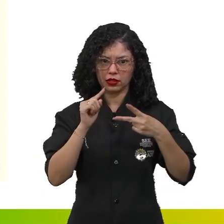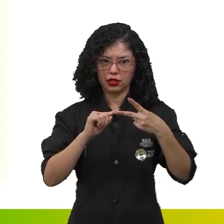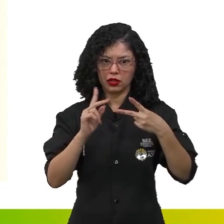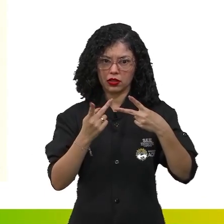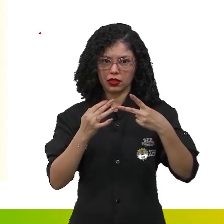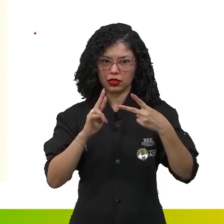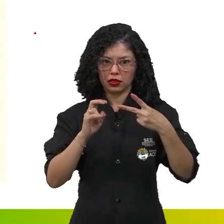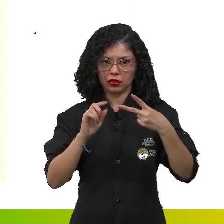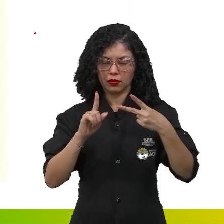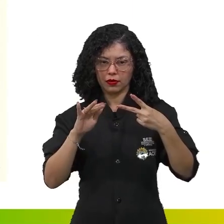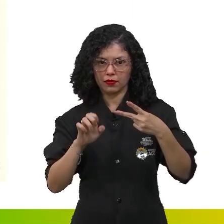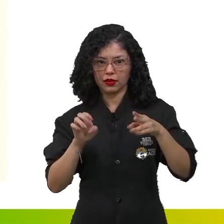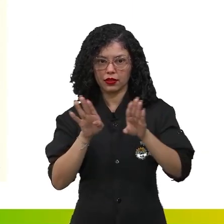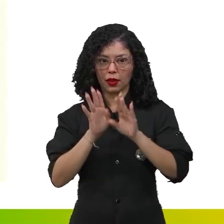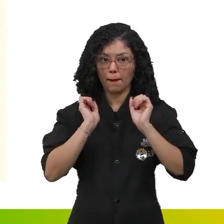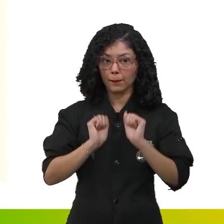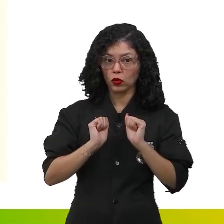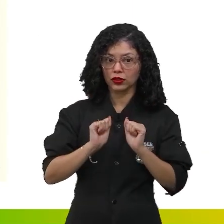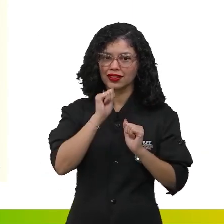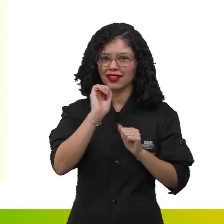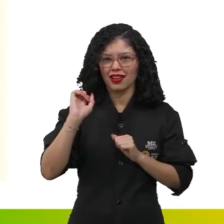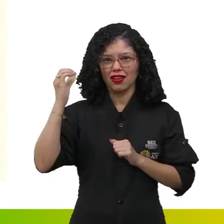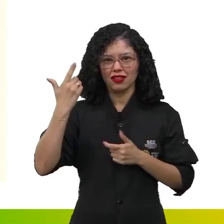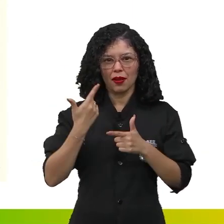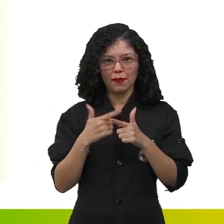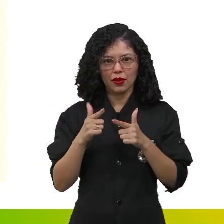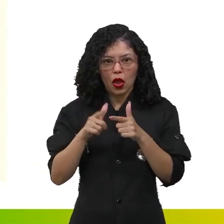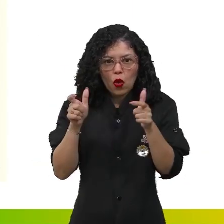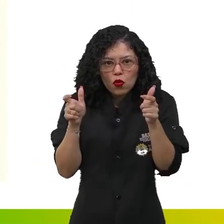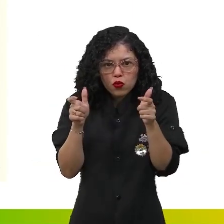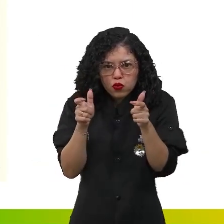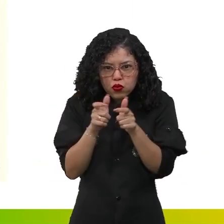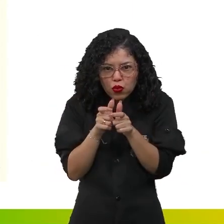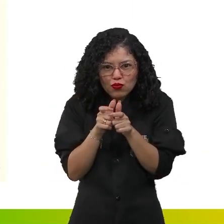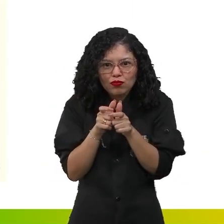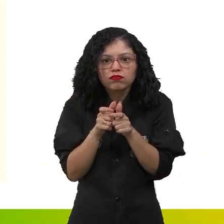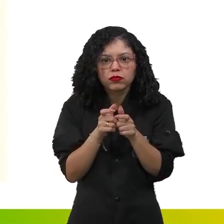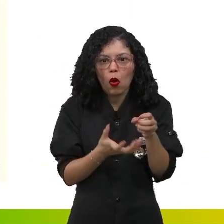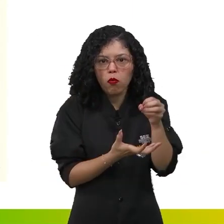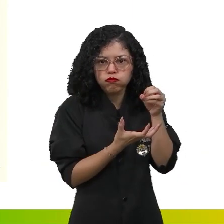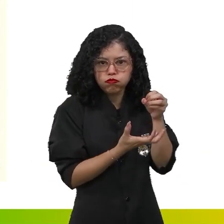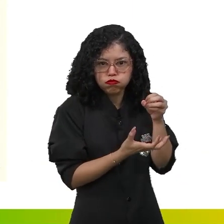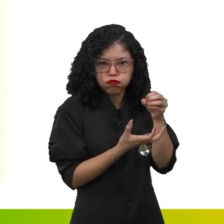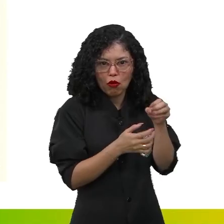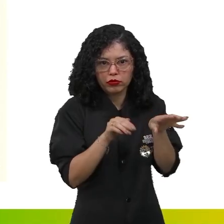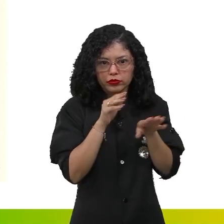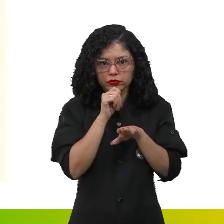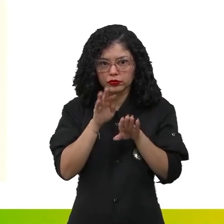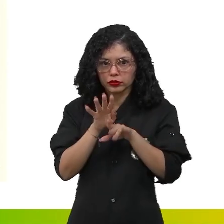hipófise, gonadal, podendo causar atrofia testicular,